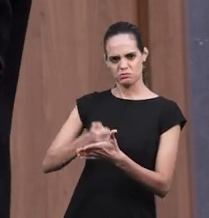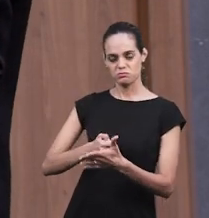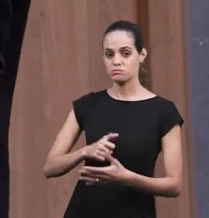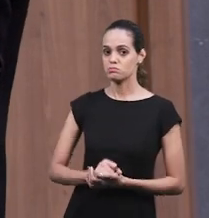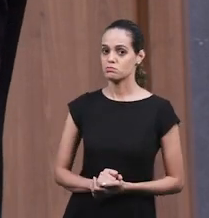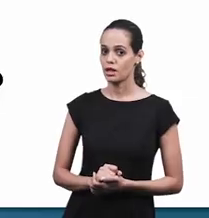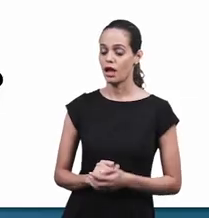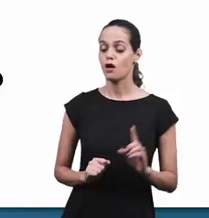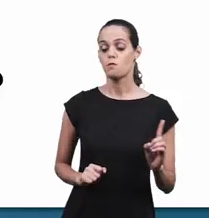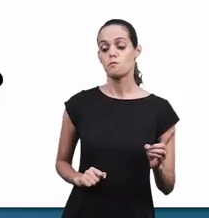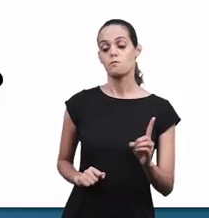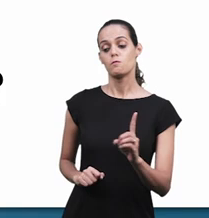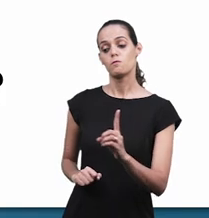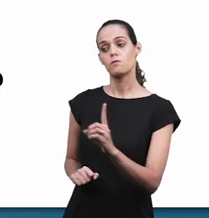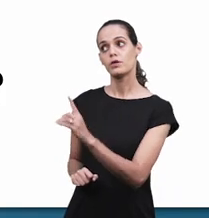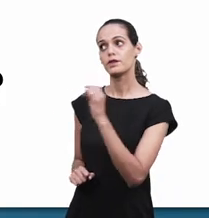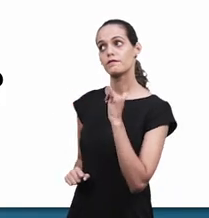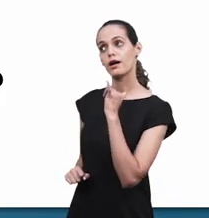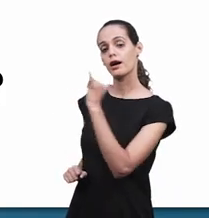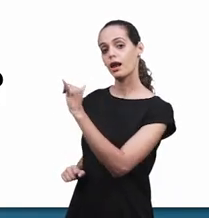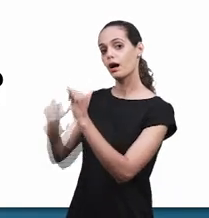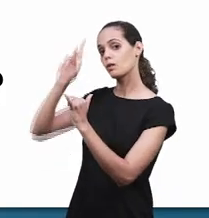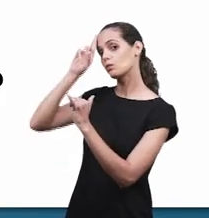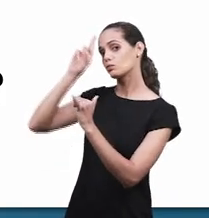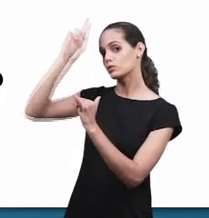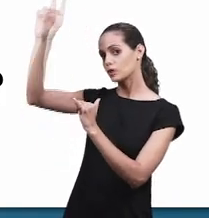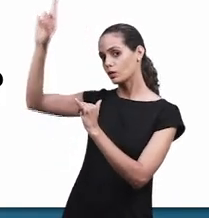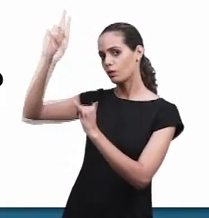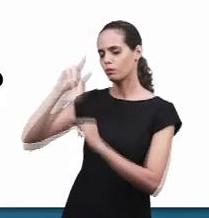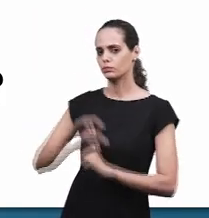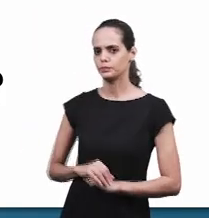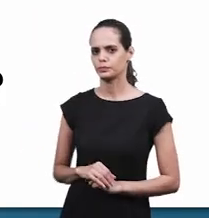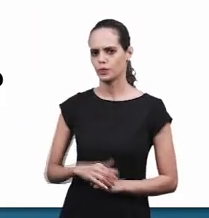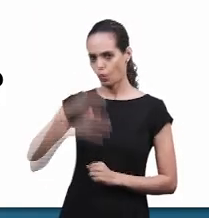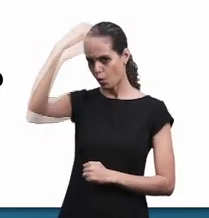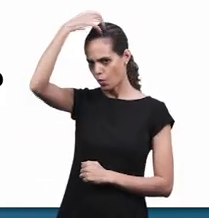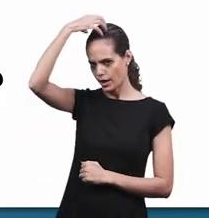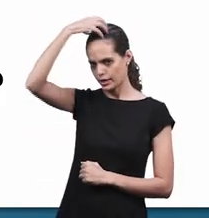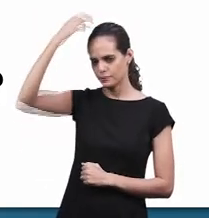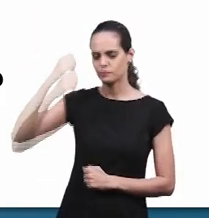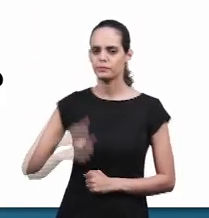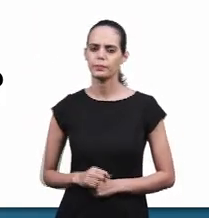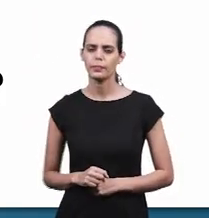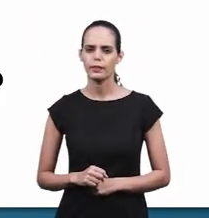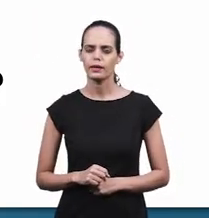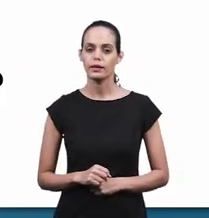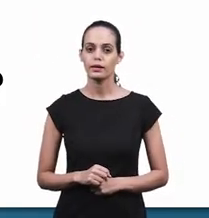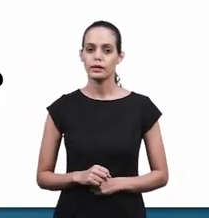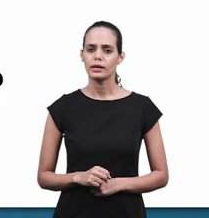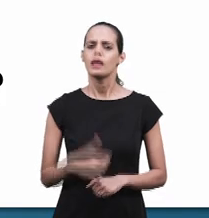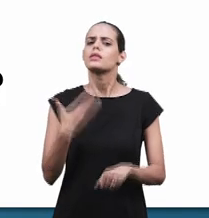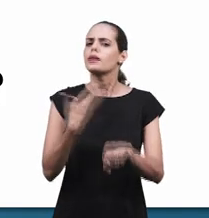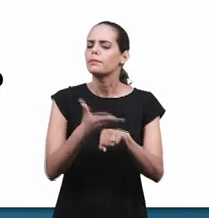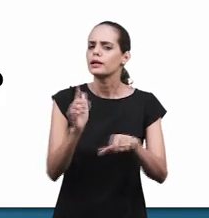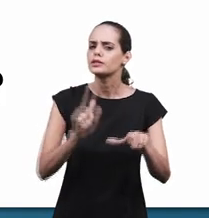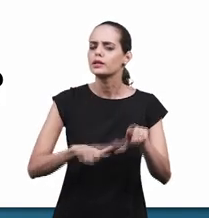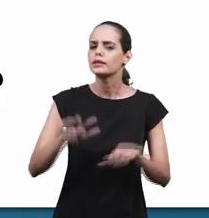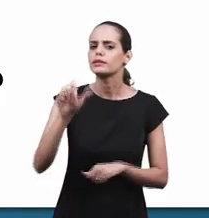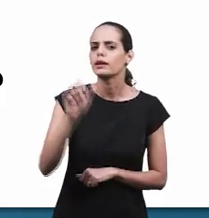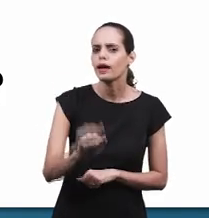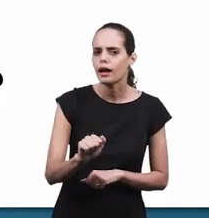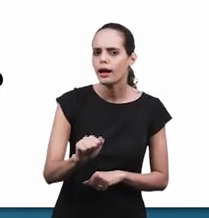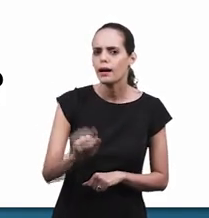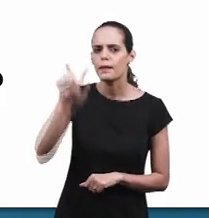credor foi ao seu senhor. Agora, na prática, letra A quem